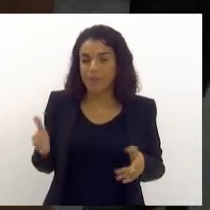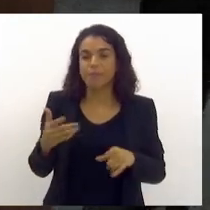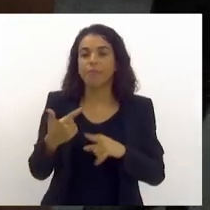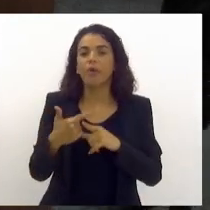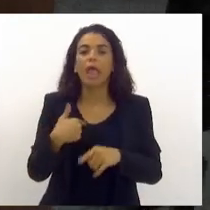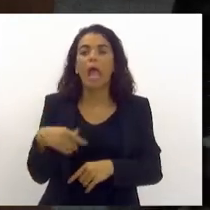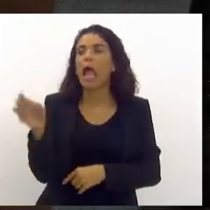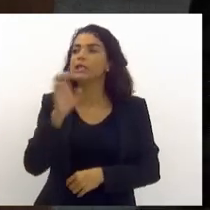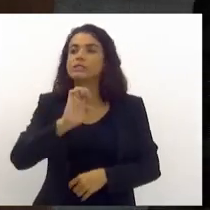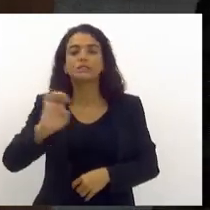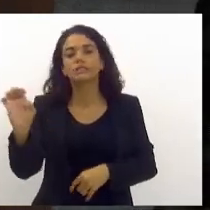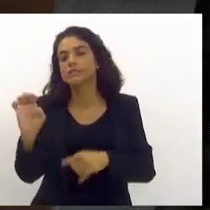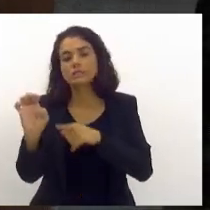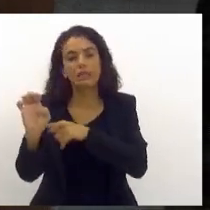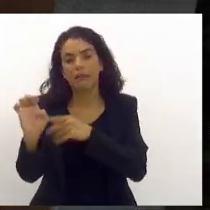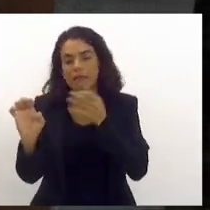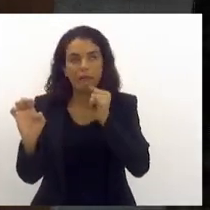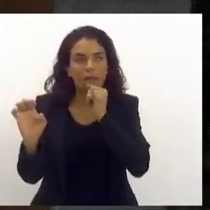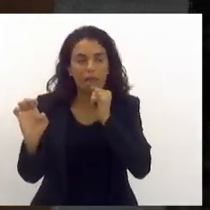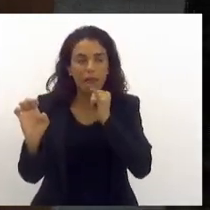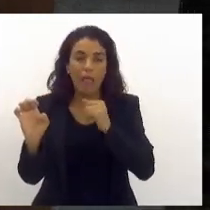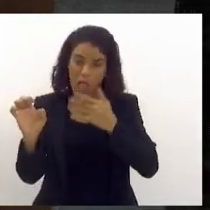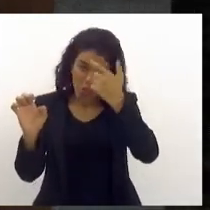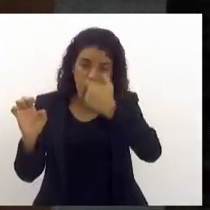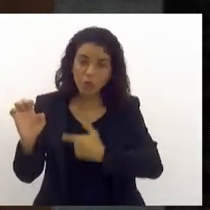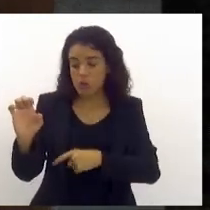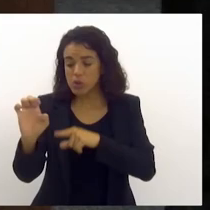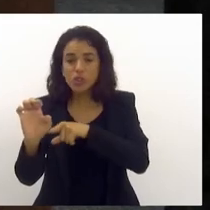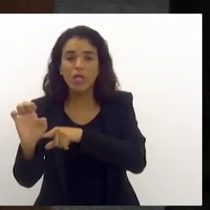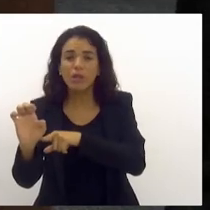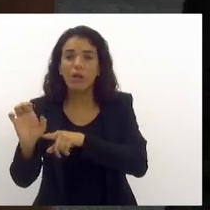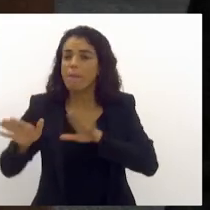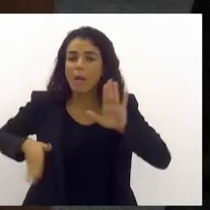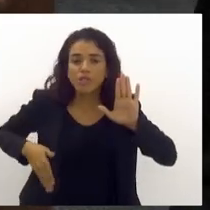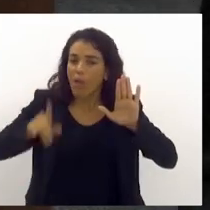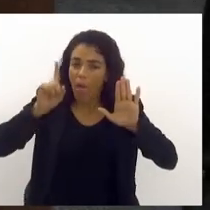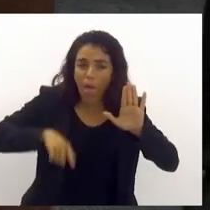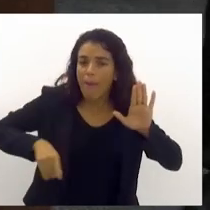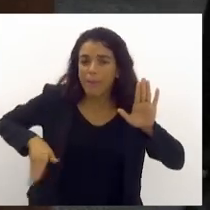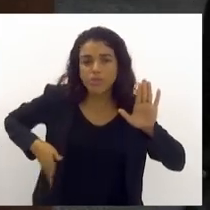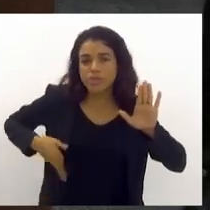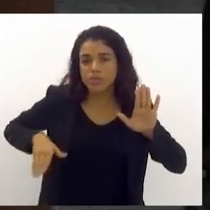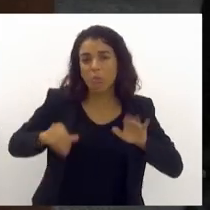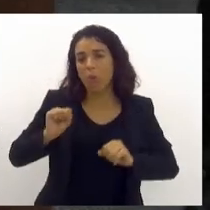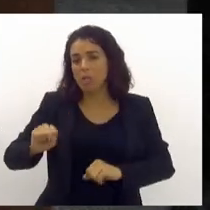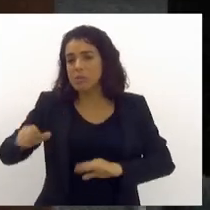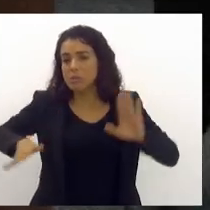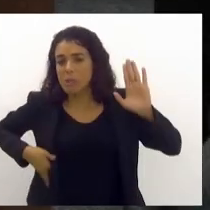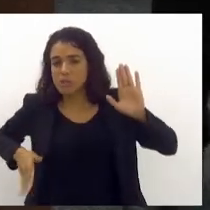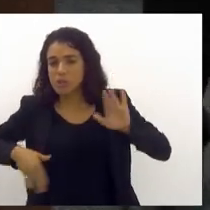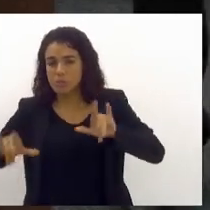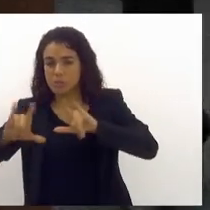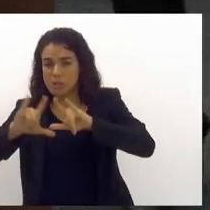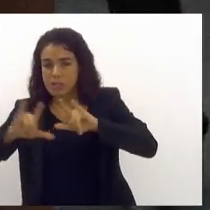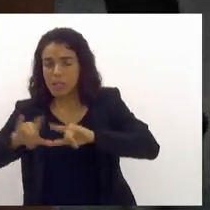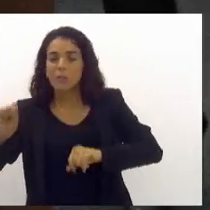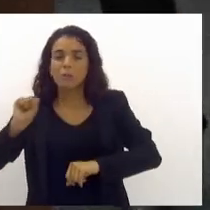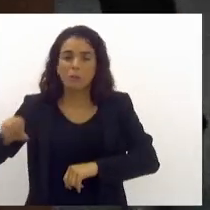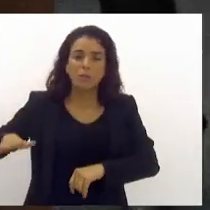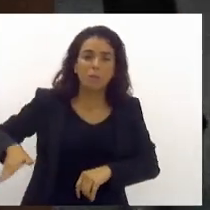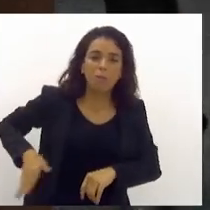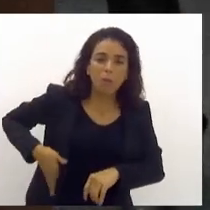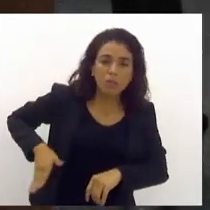da esquerda, não é? Eu sou de esquerda e bandido é bandido. Pode ser bandido miliciano, pode ser bandido de